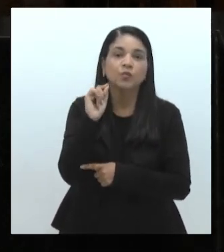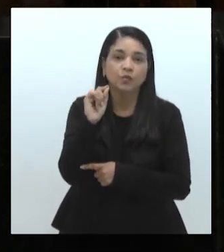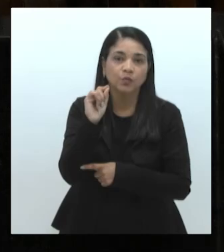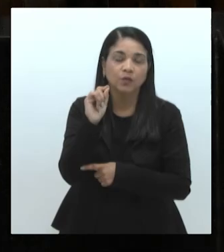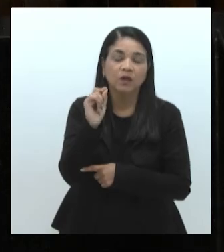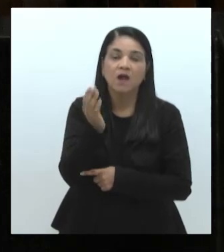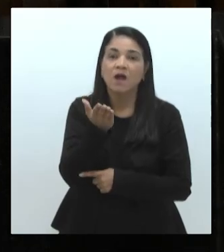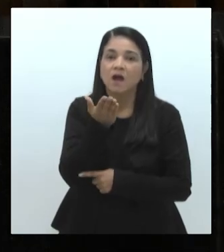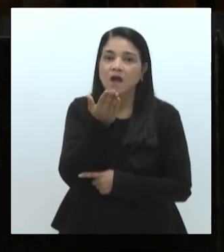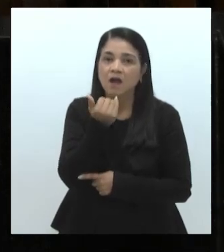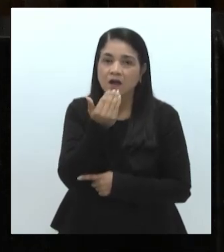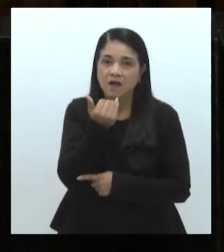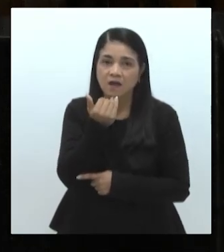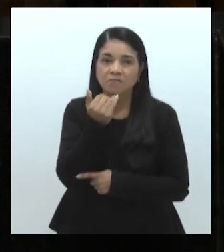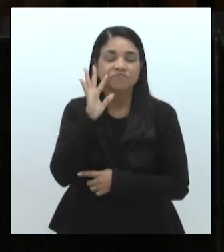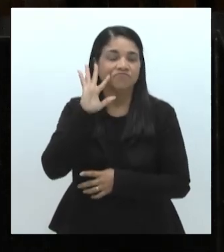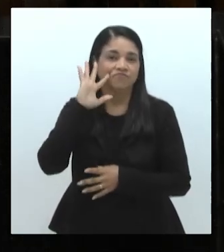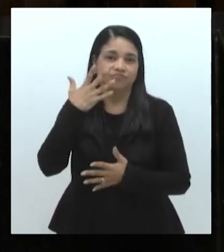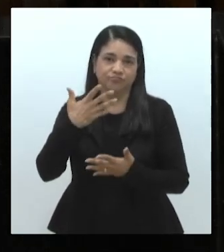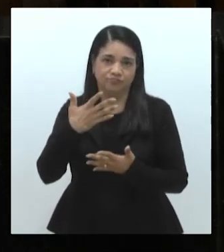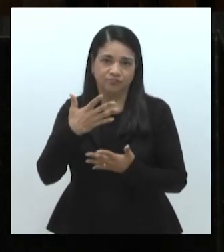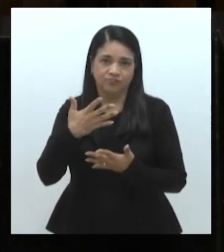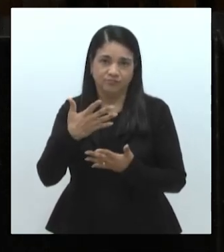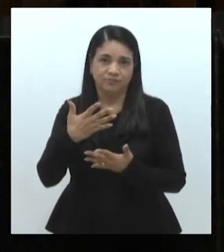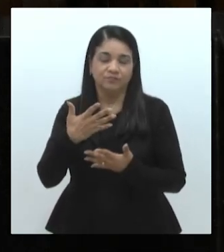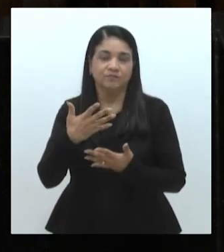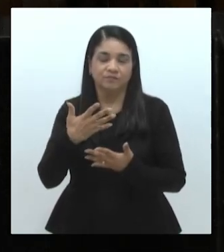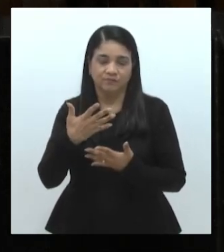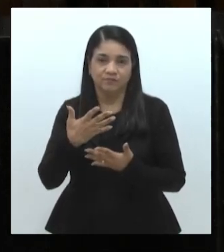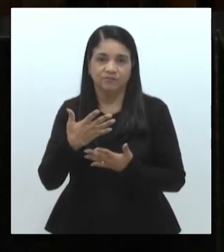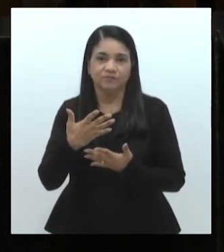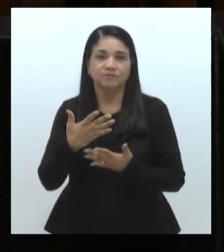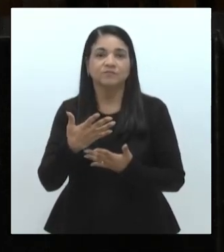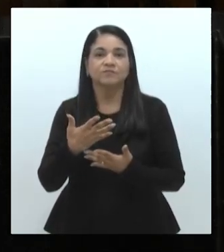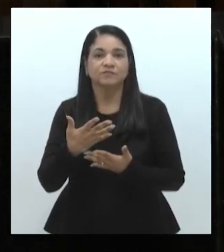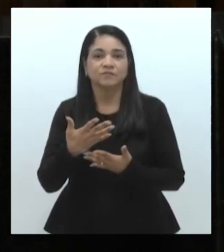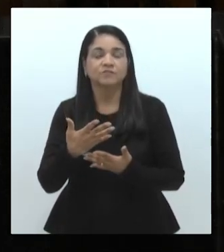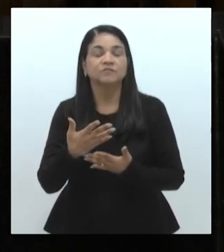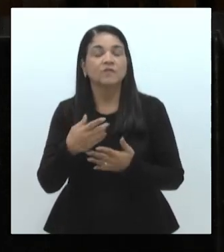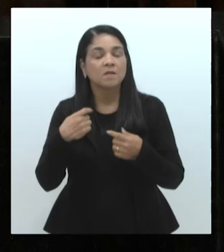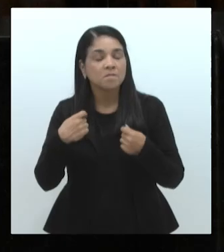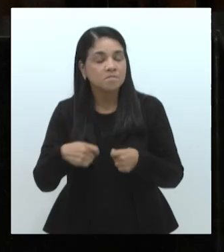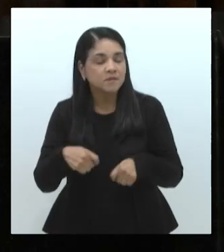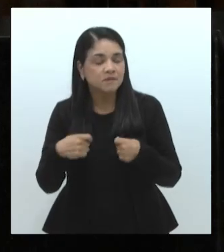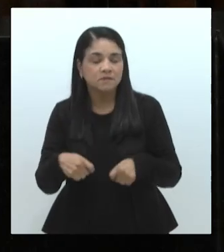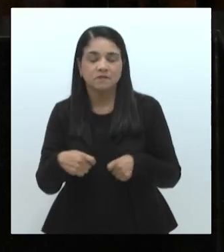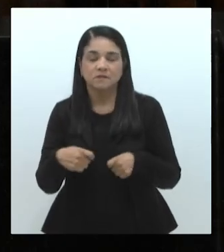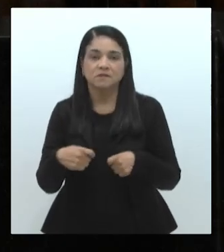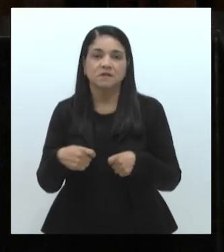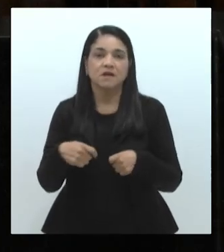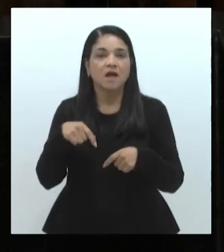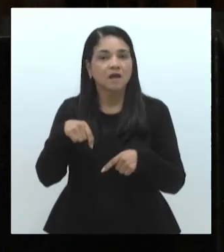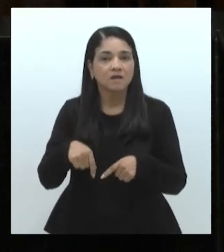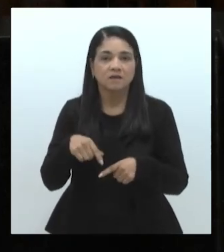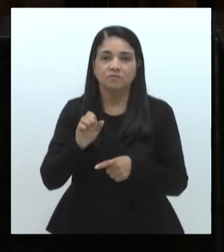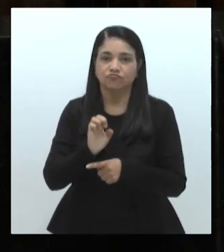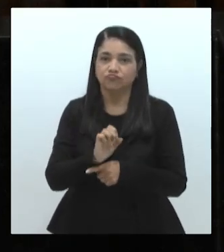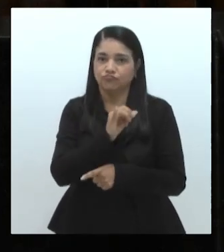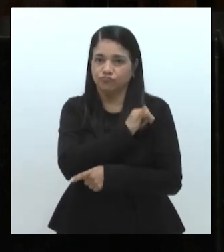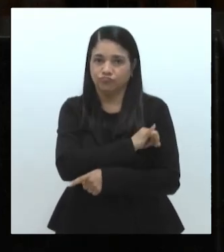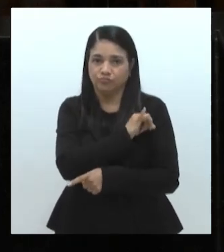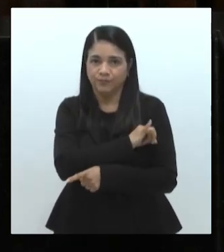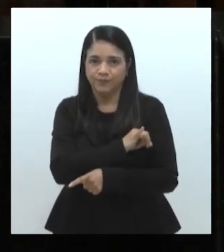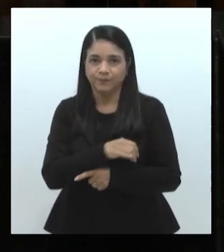ver formas de nós resolvermos esse tema da discussão do abastecimento alimentar aqui no nosso